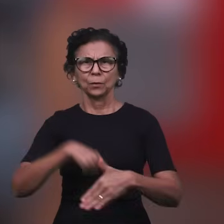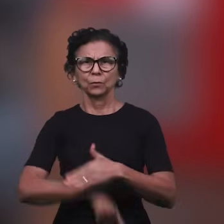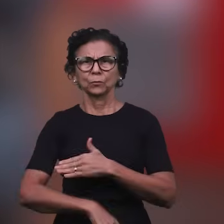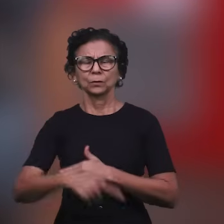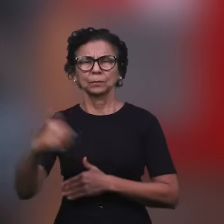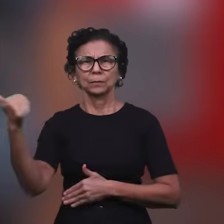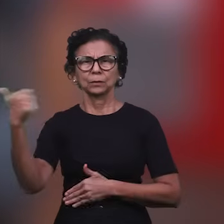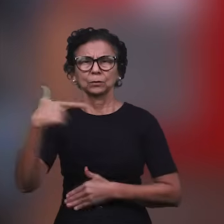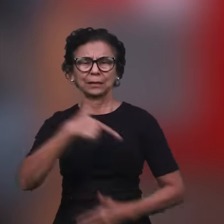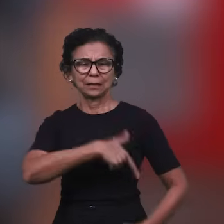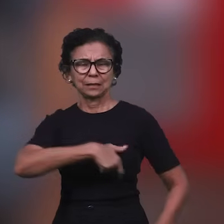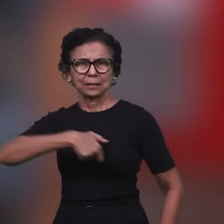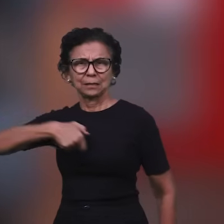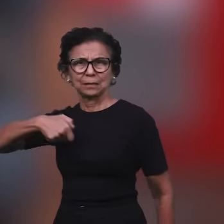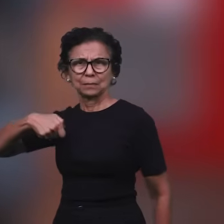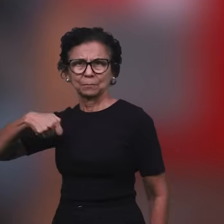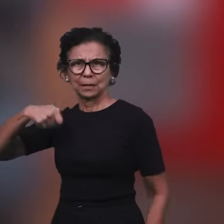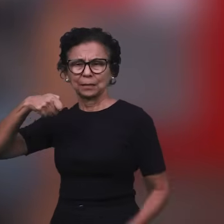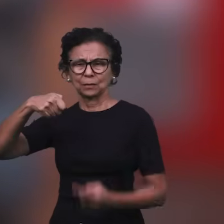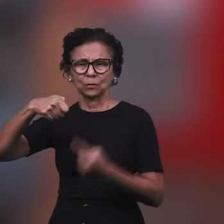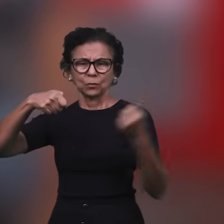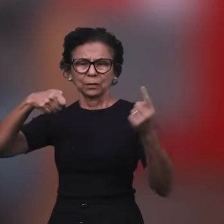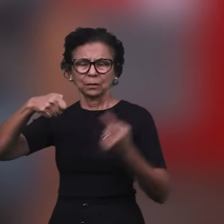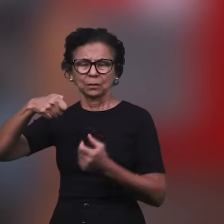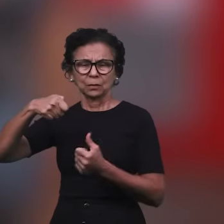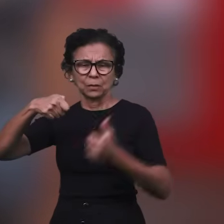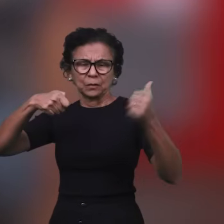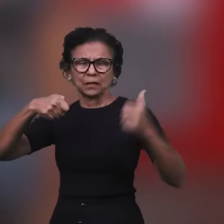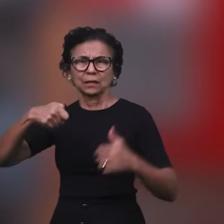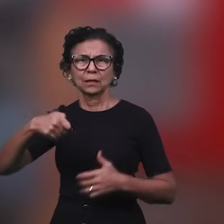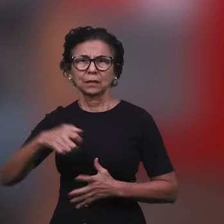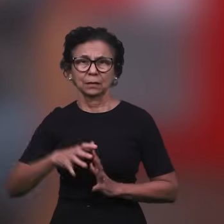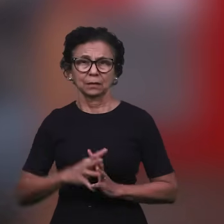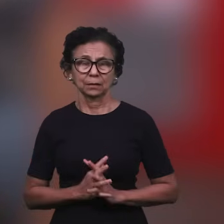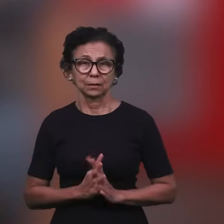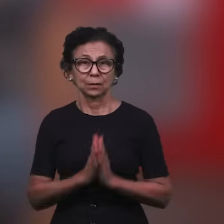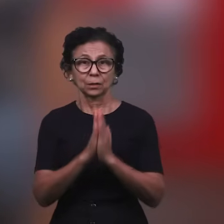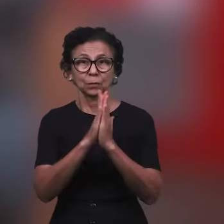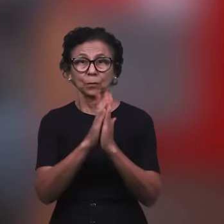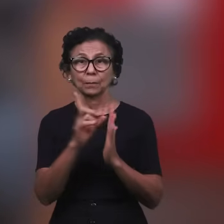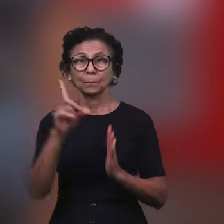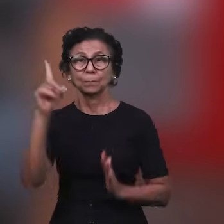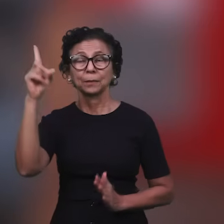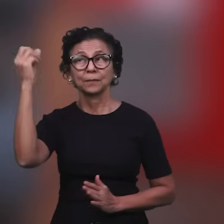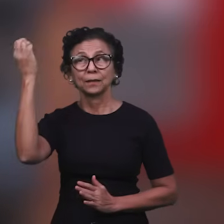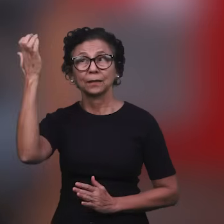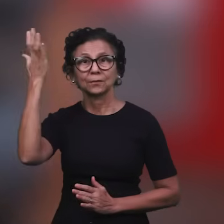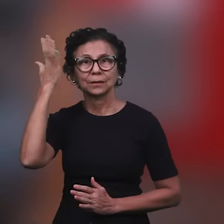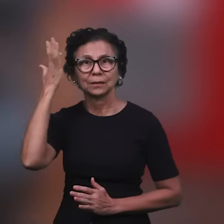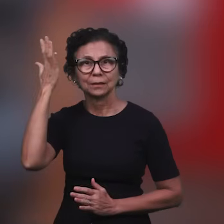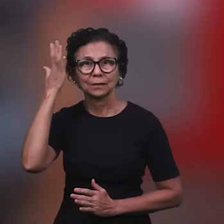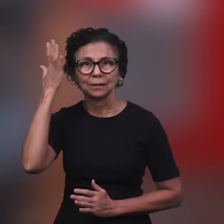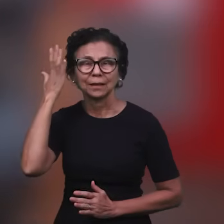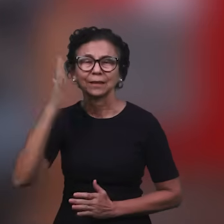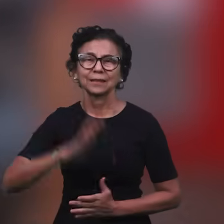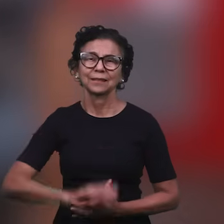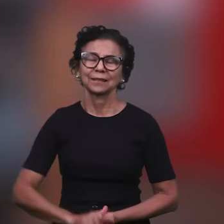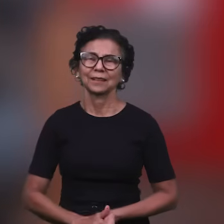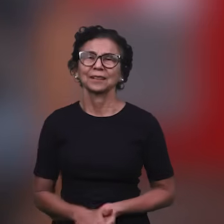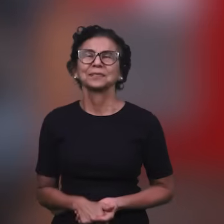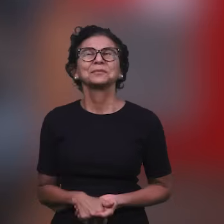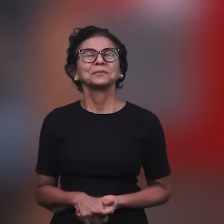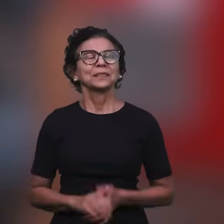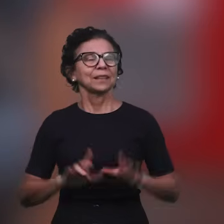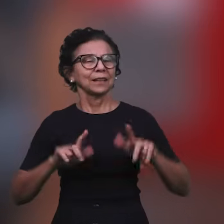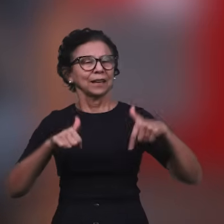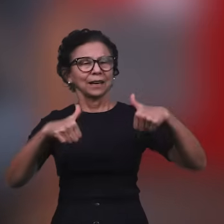espada alguma de 2 gumes. Então, a palavra viva é uma espada, mas ela vai aonde? Ela